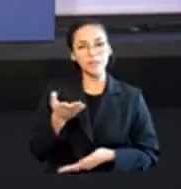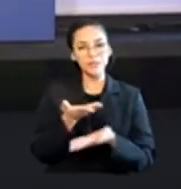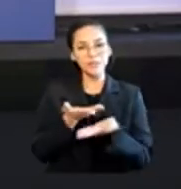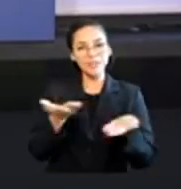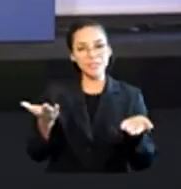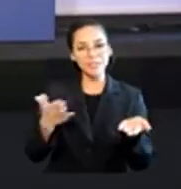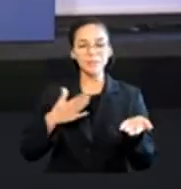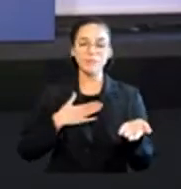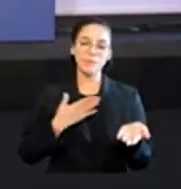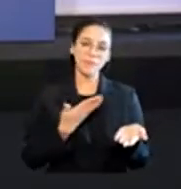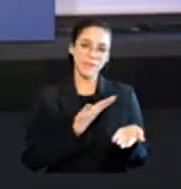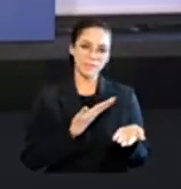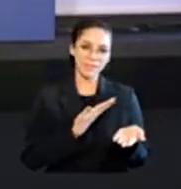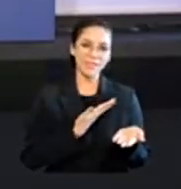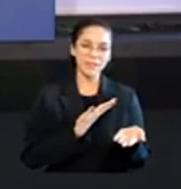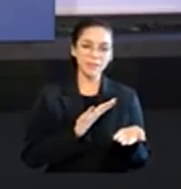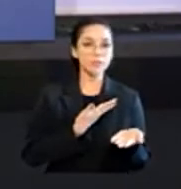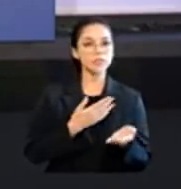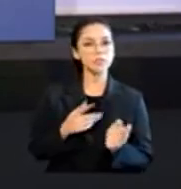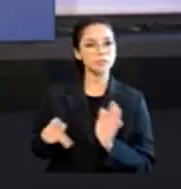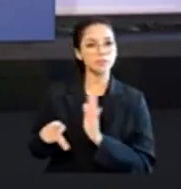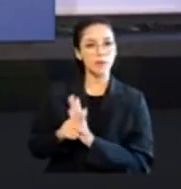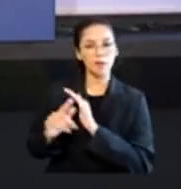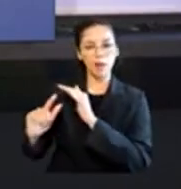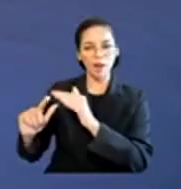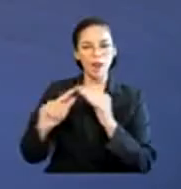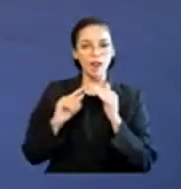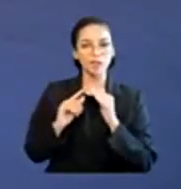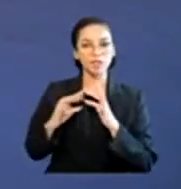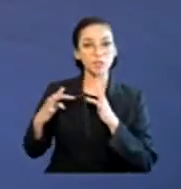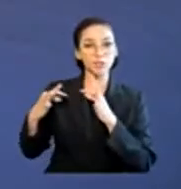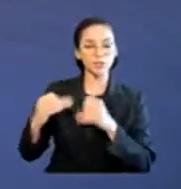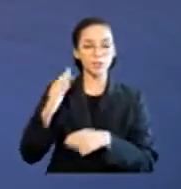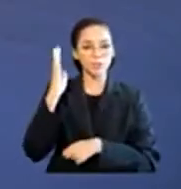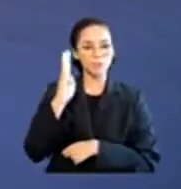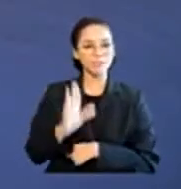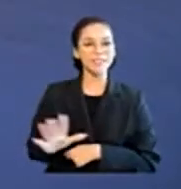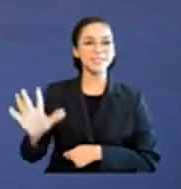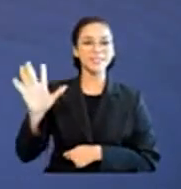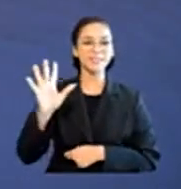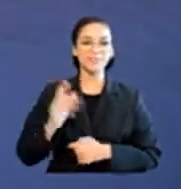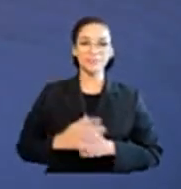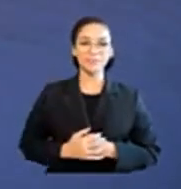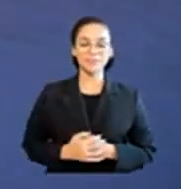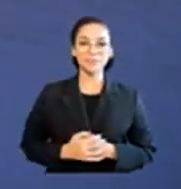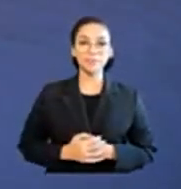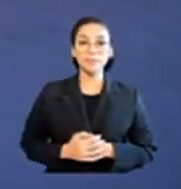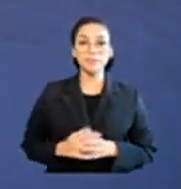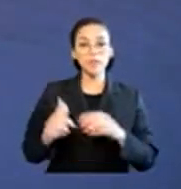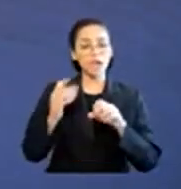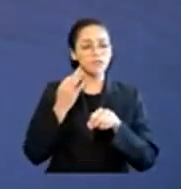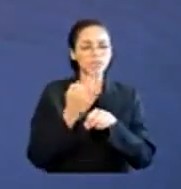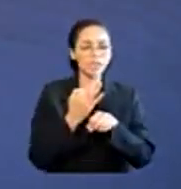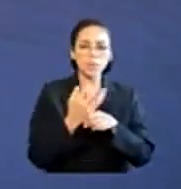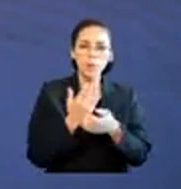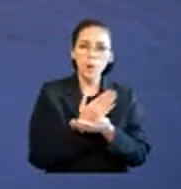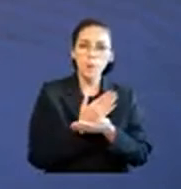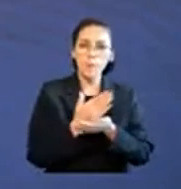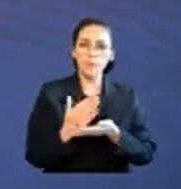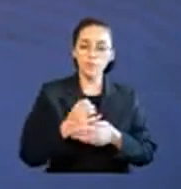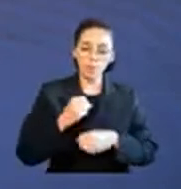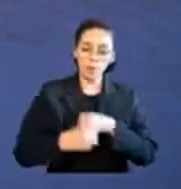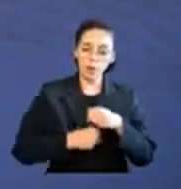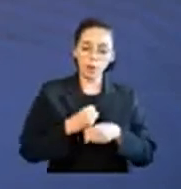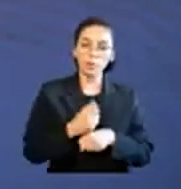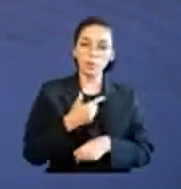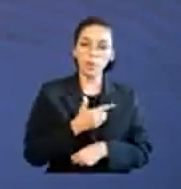amigas, concessionários de todo o Brasil. A Fiat inicia um momento muito especial no ano de